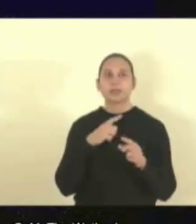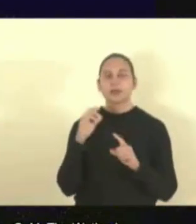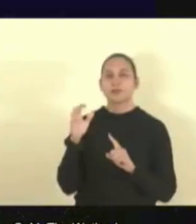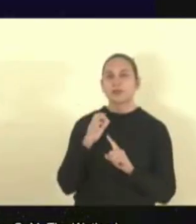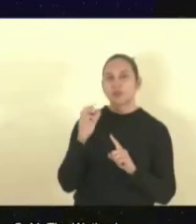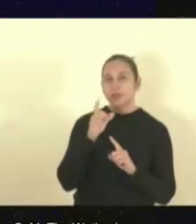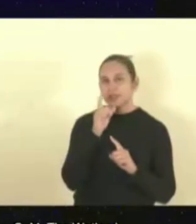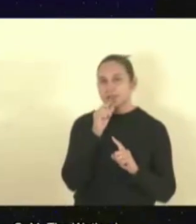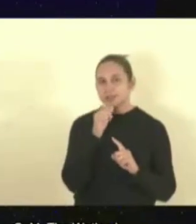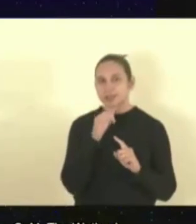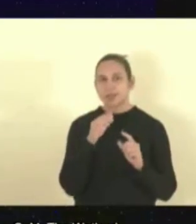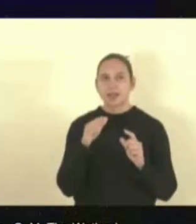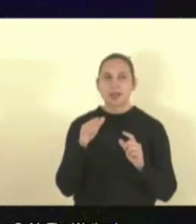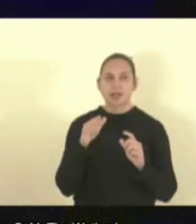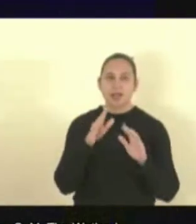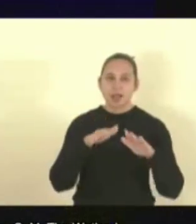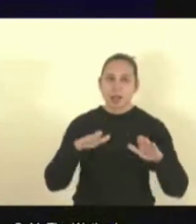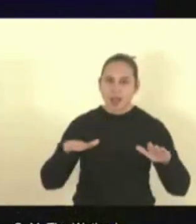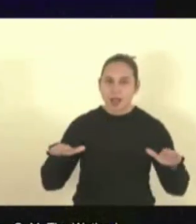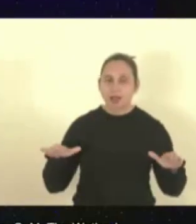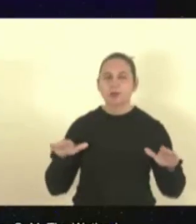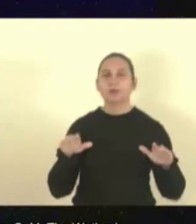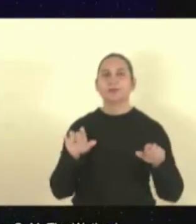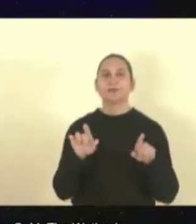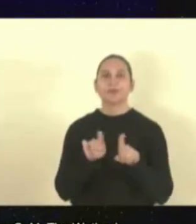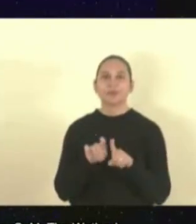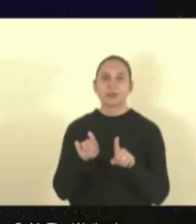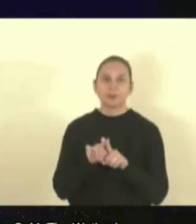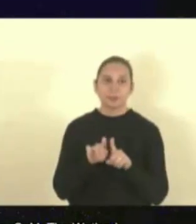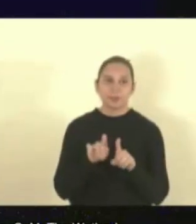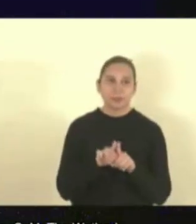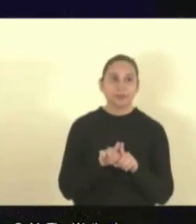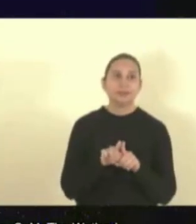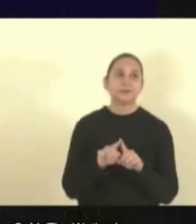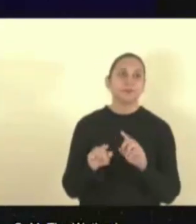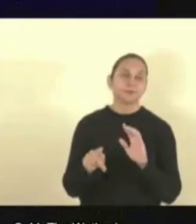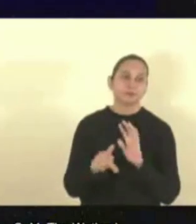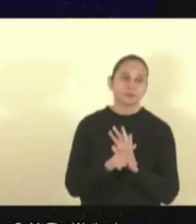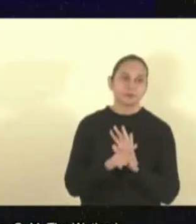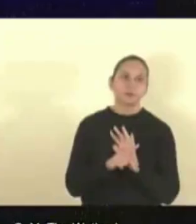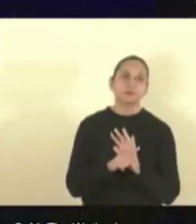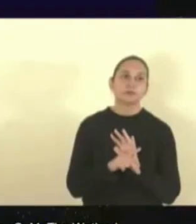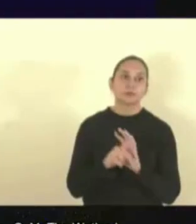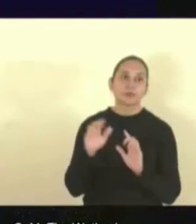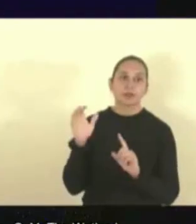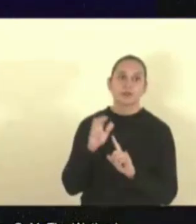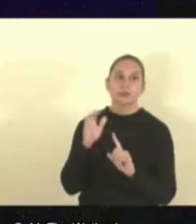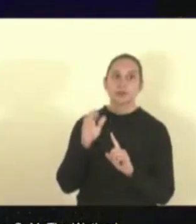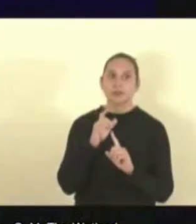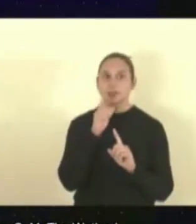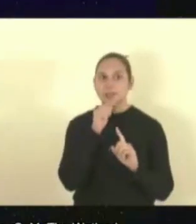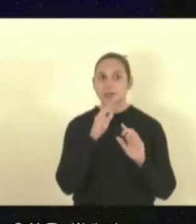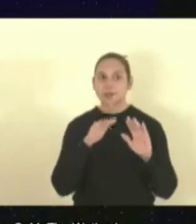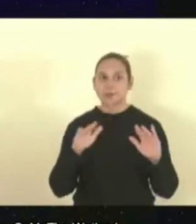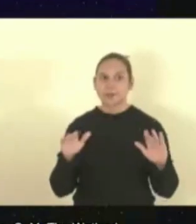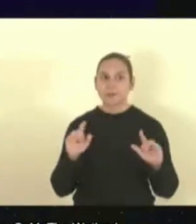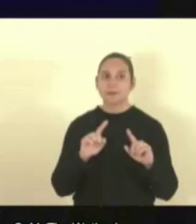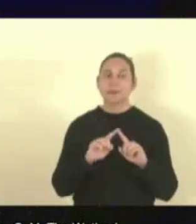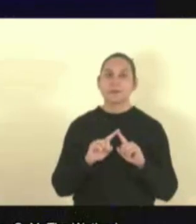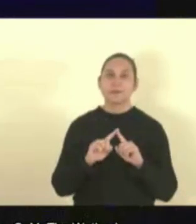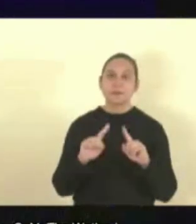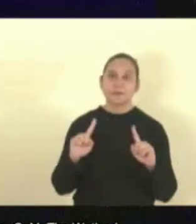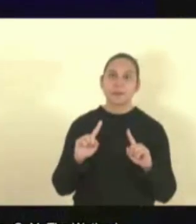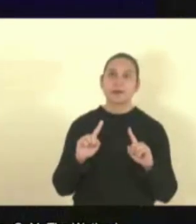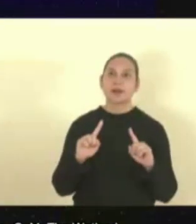águas salobras. A segunda categoria com áreas úmidas dulcícolas, né, influenciadas por pulso de maré, mas sem desenvolver a